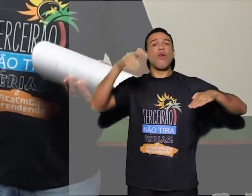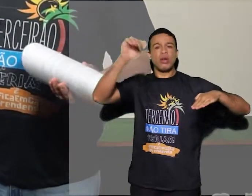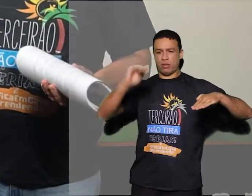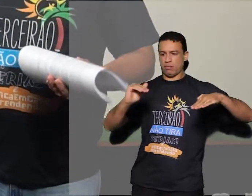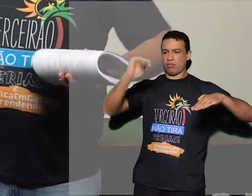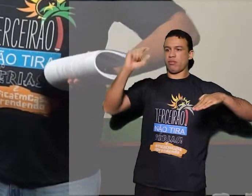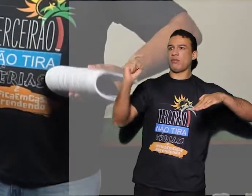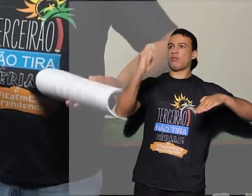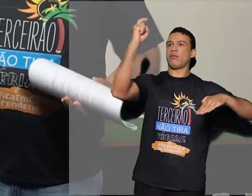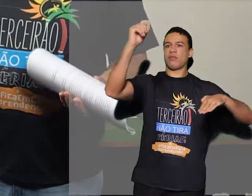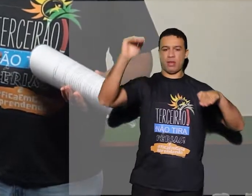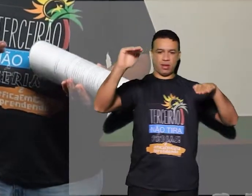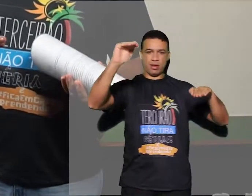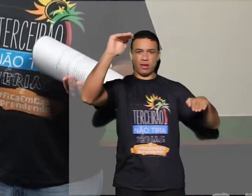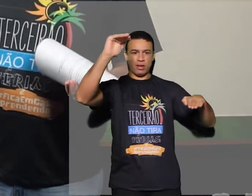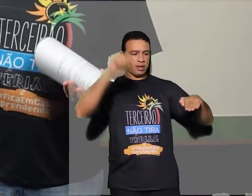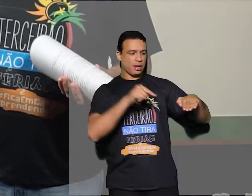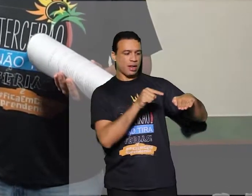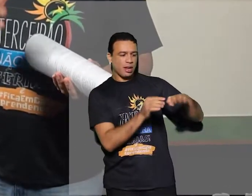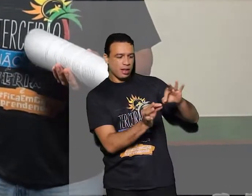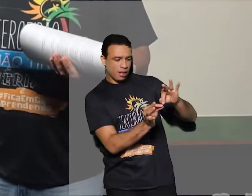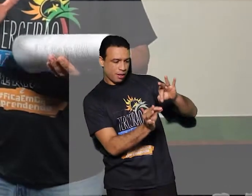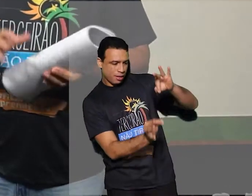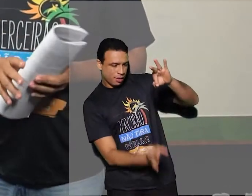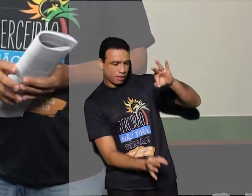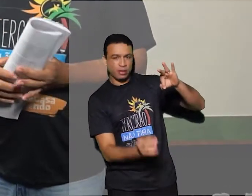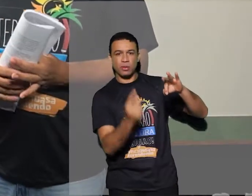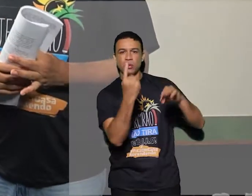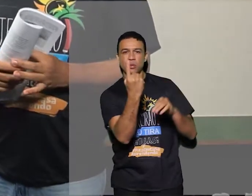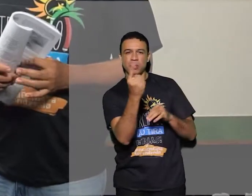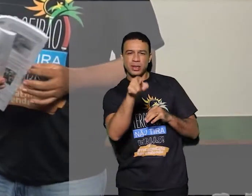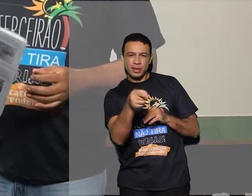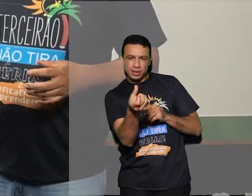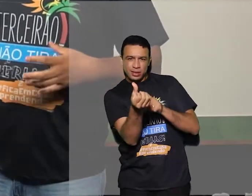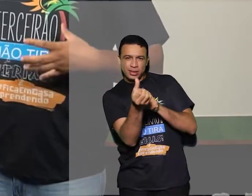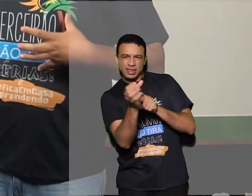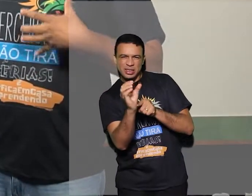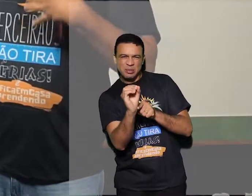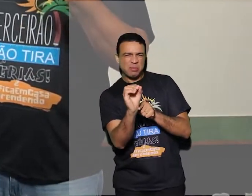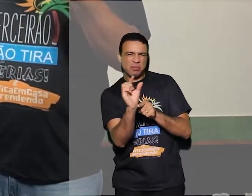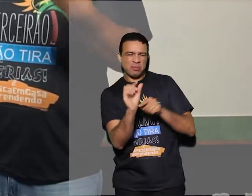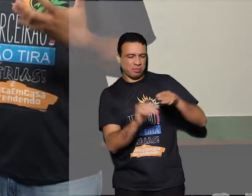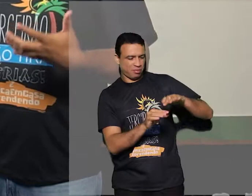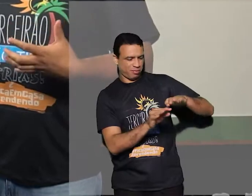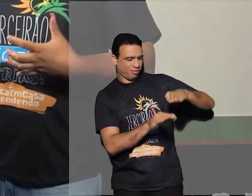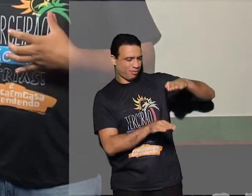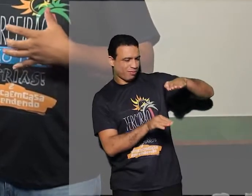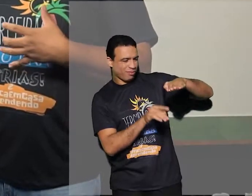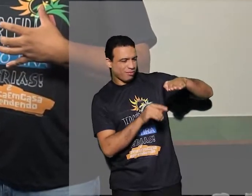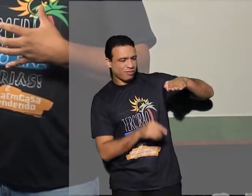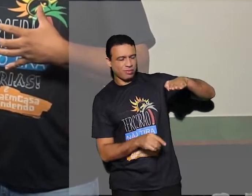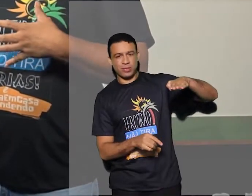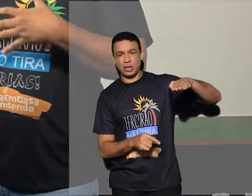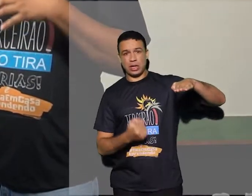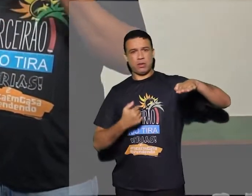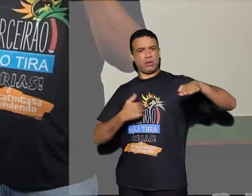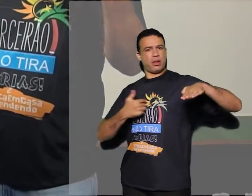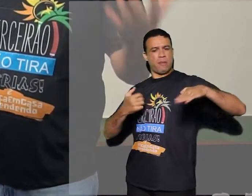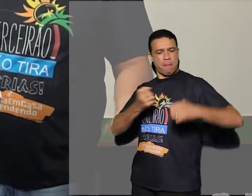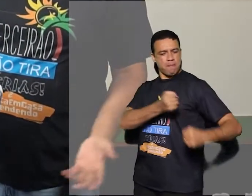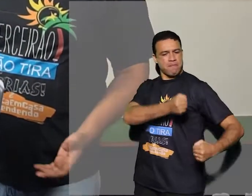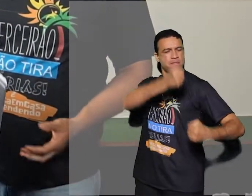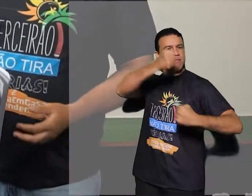quê? Porque como ele tinha 1,60 m e alguma coisa de altura, né, por uma questão de imponência do poderio